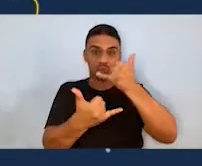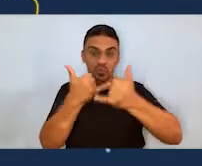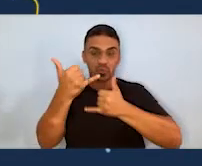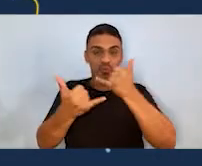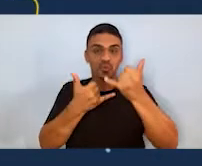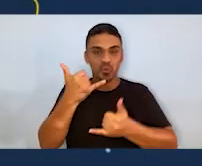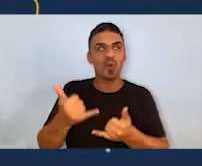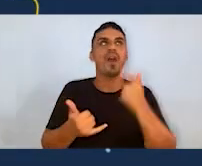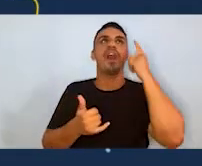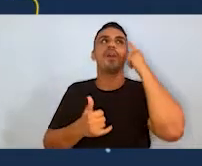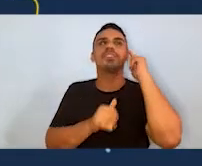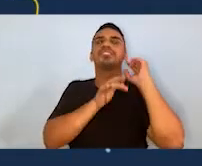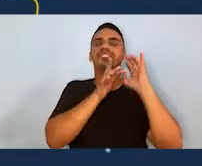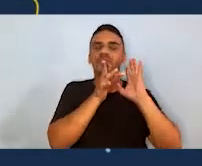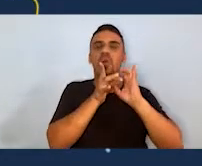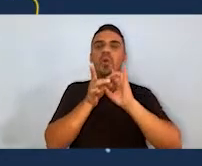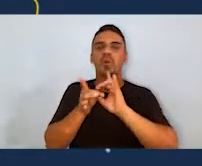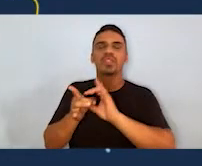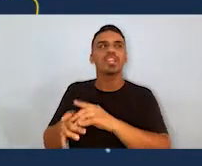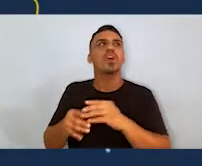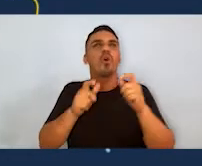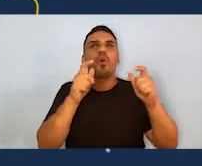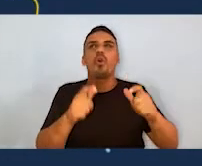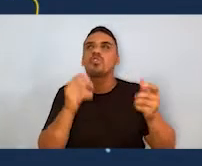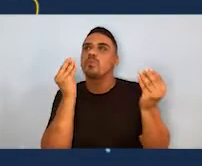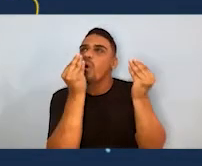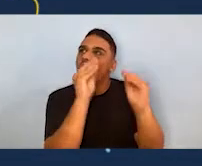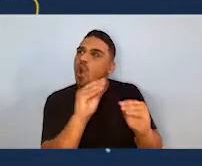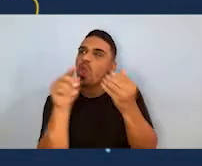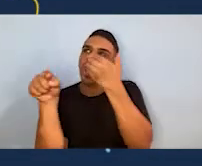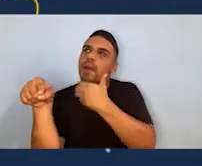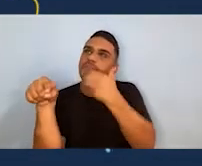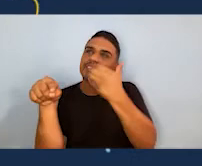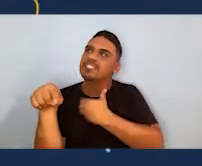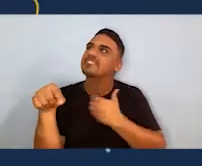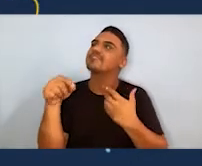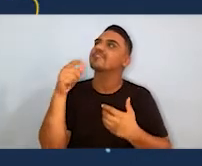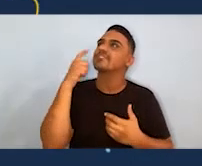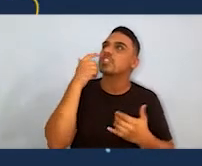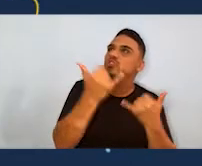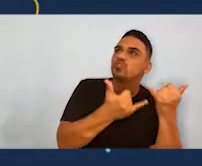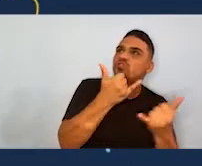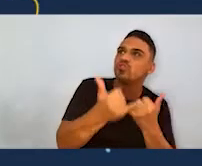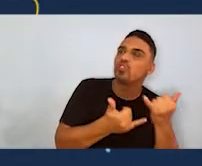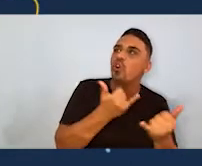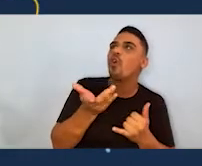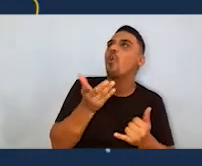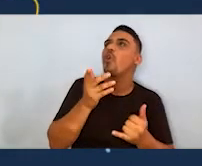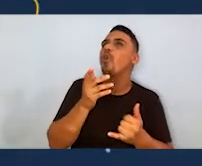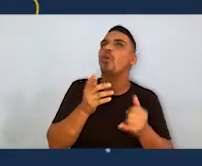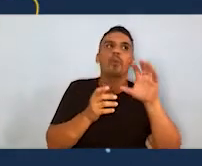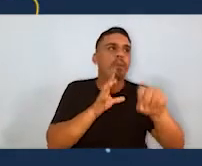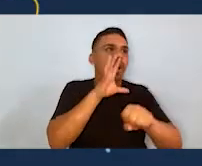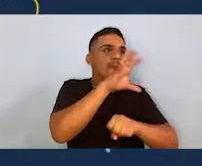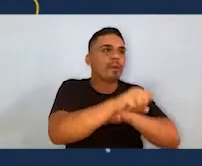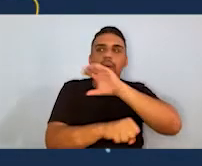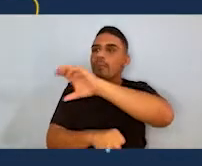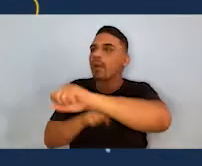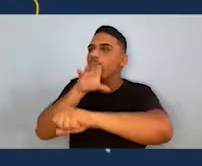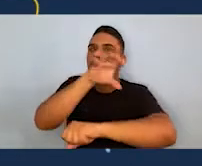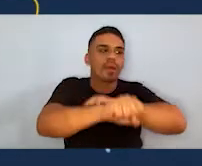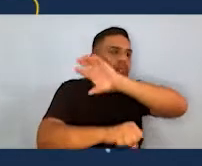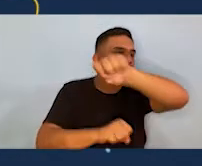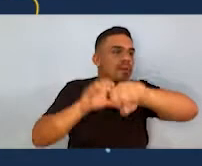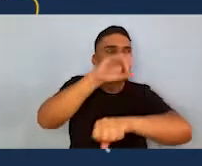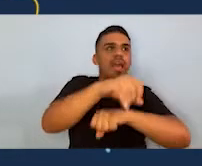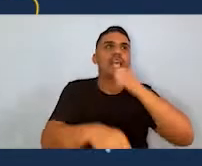começa a imaginar ela num contexto, já não é mais só uma coisa que poderia estar no item de menu, talvez já algo que poderia estar num joguinho que você coleta maçãs de uma árvore